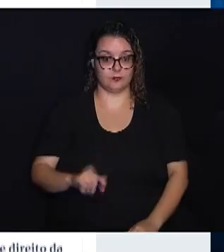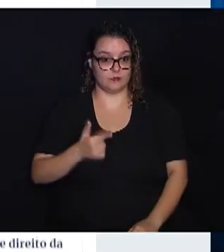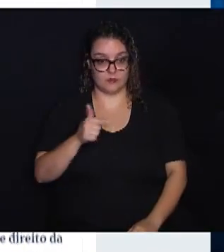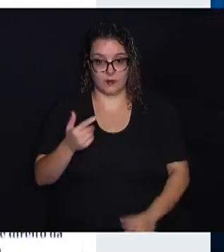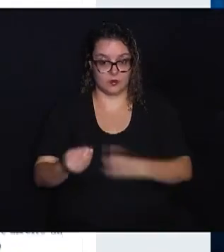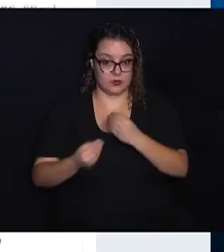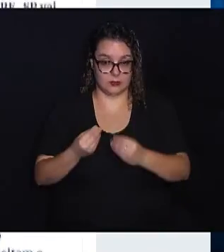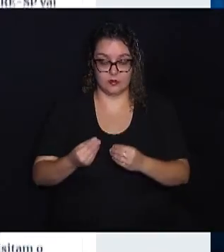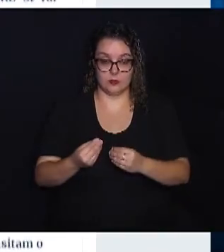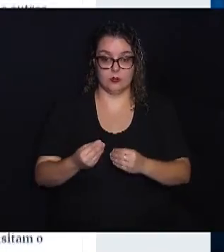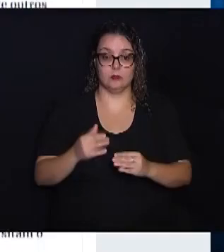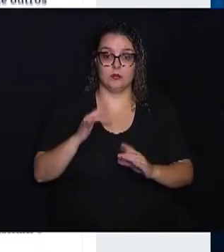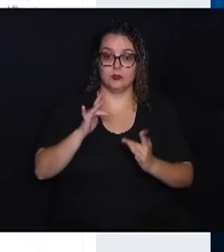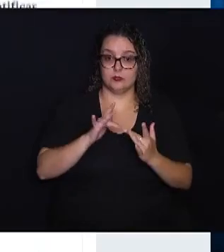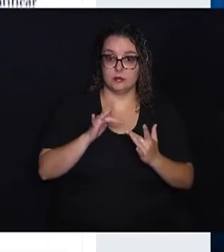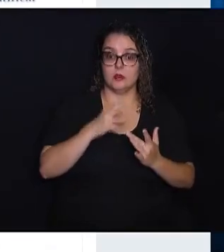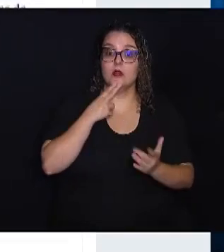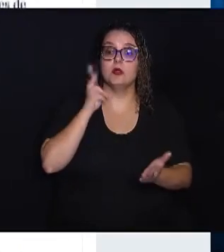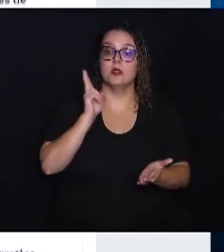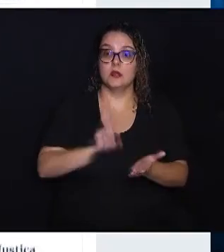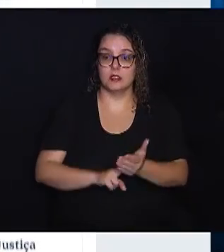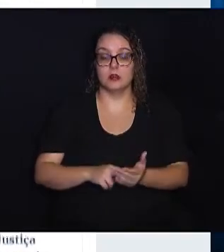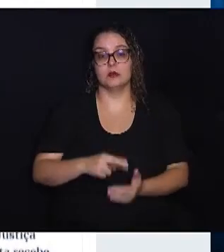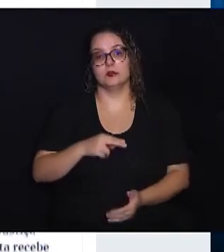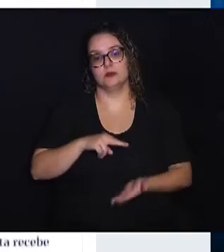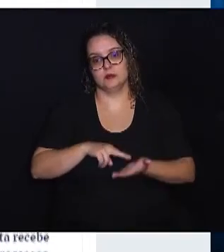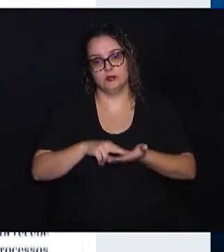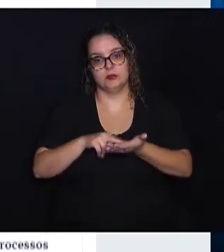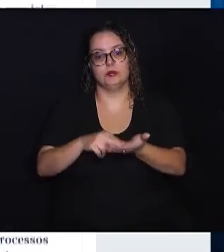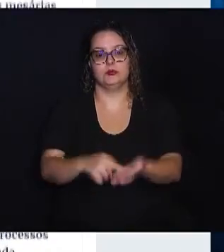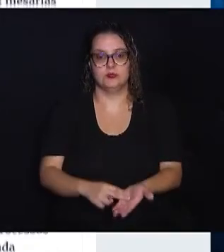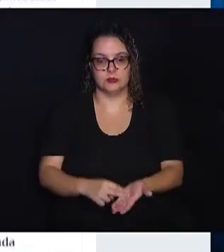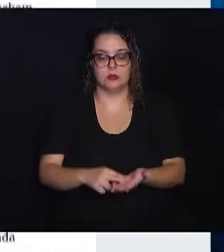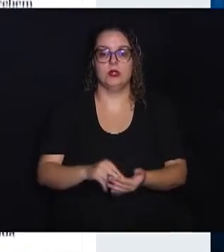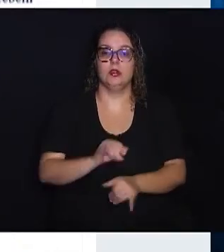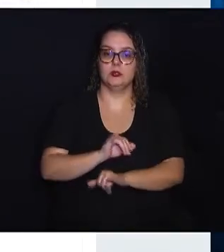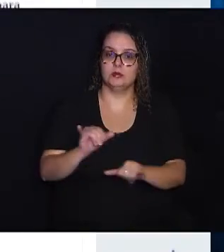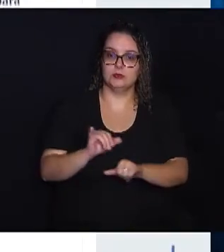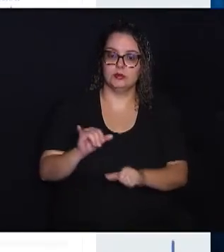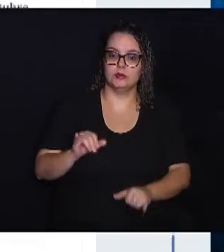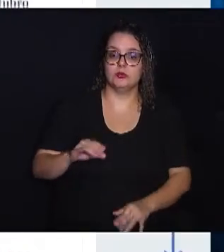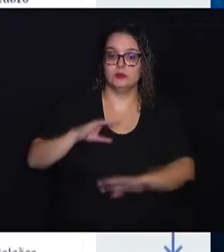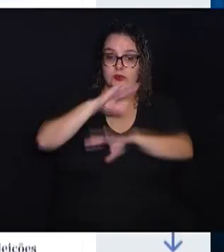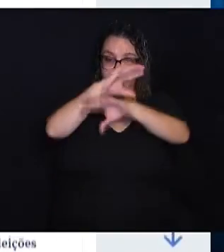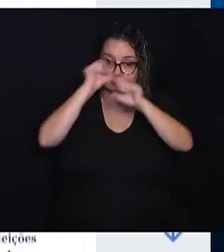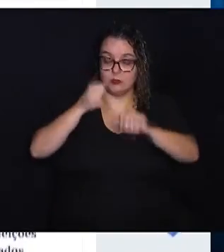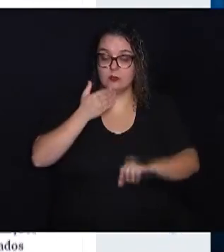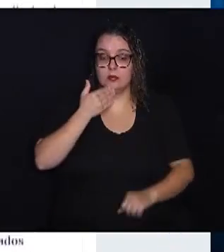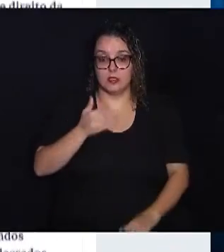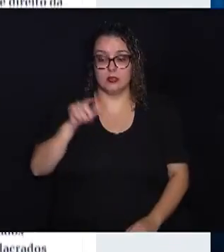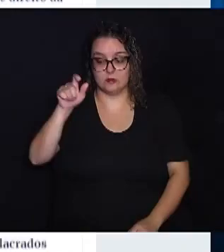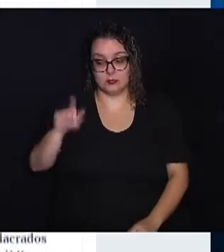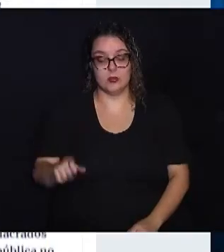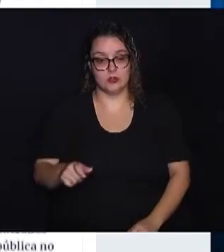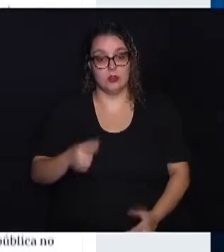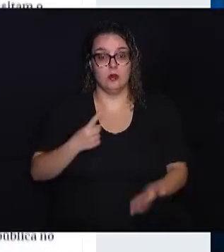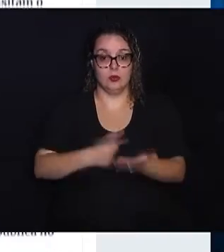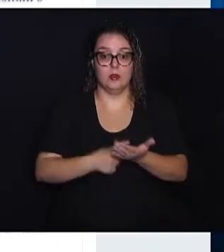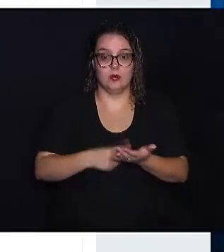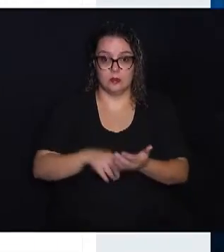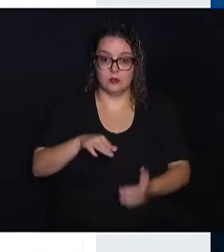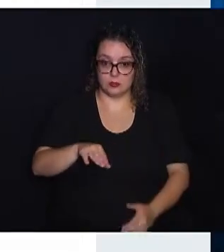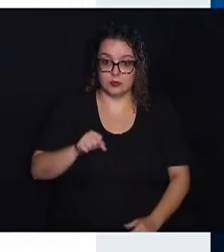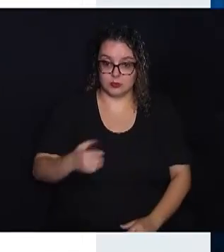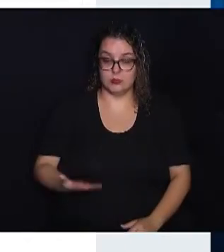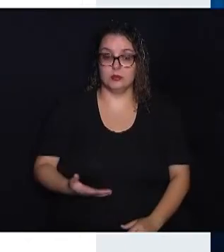desses, mediante carta via Correios. A notificação do tribunal solicita que a pessoa confirme a convocação na página